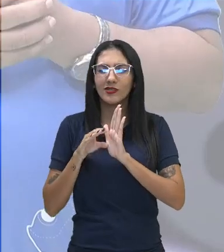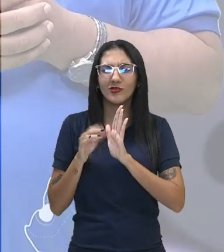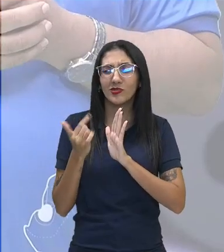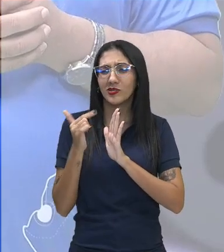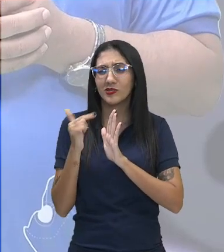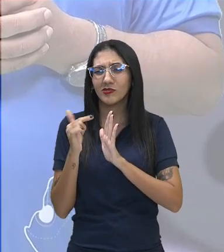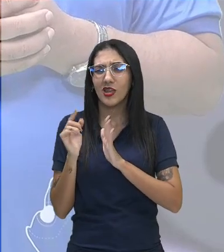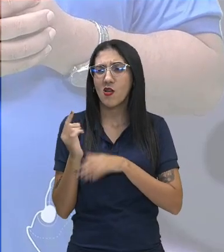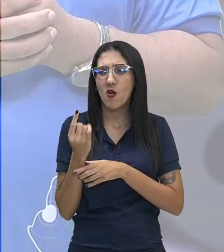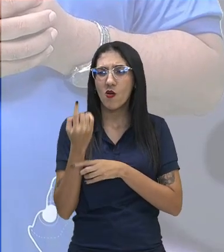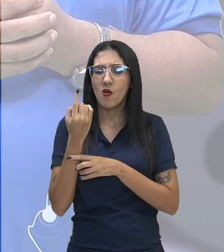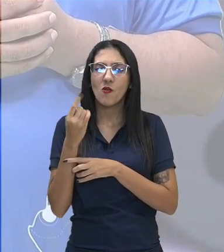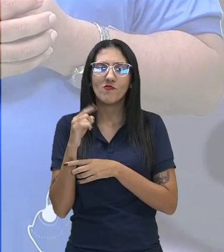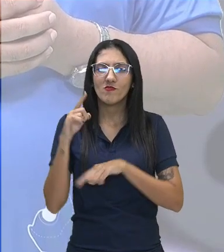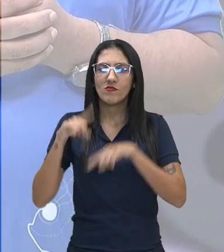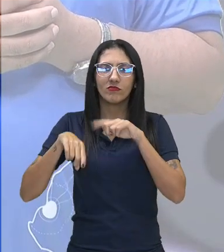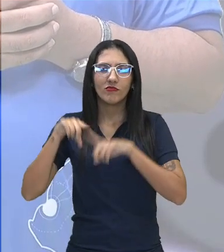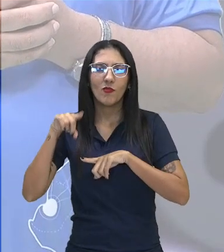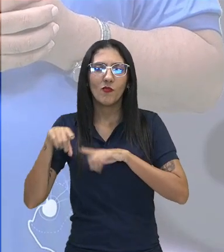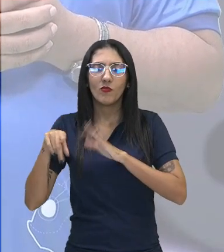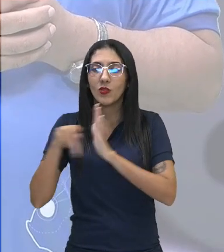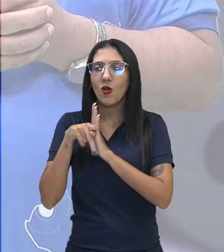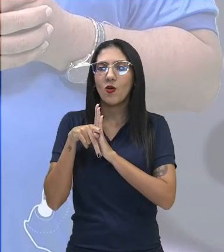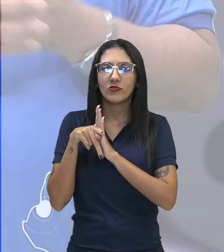forma física, né? Não tem uma forma